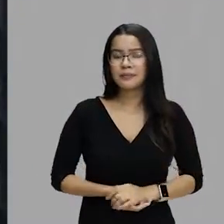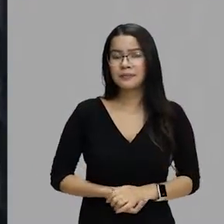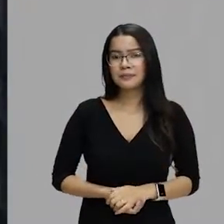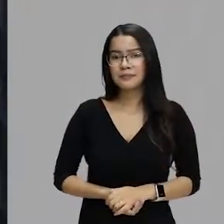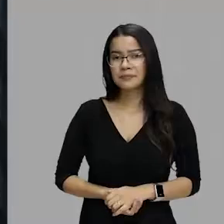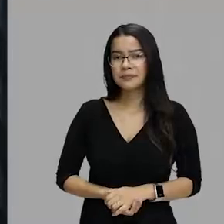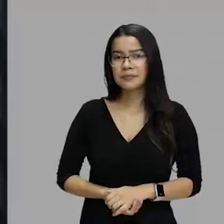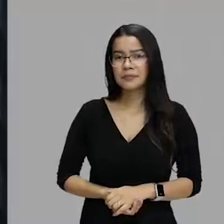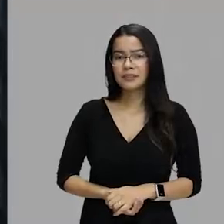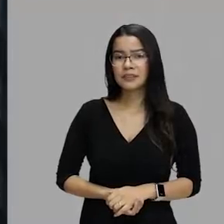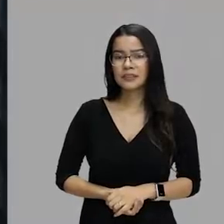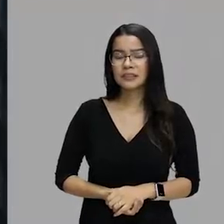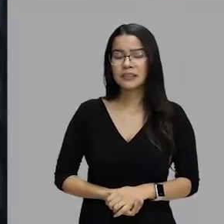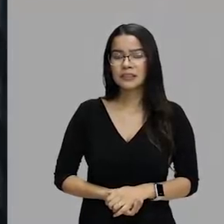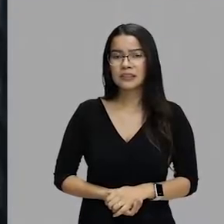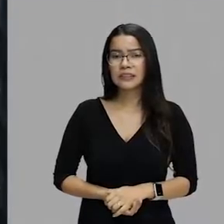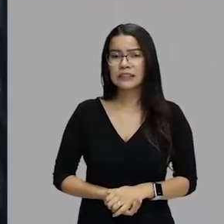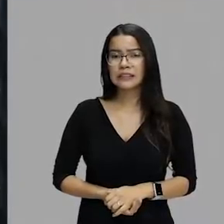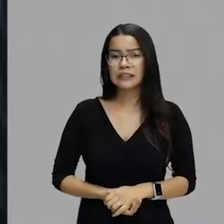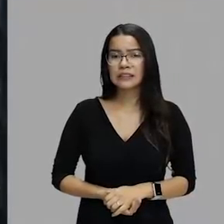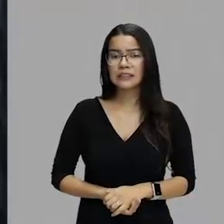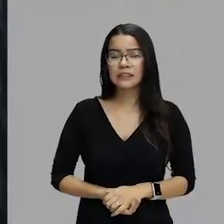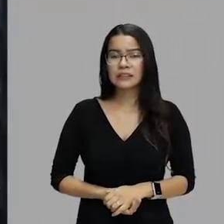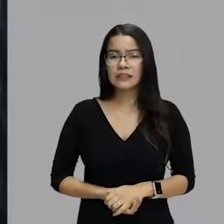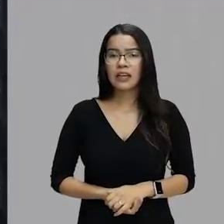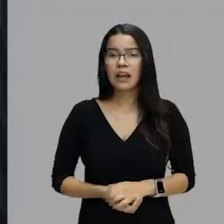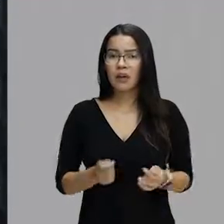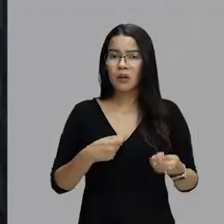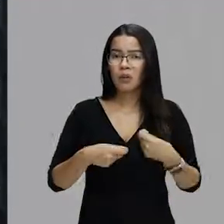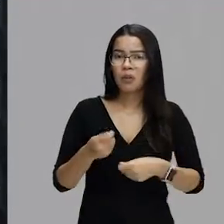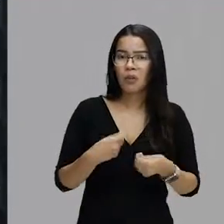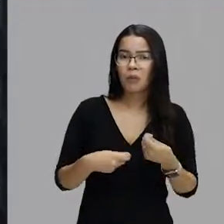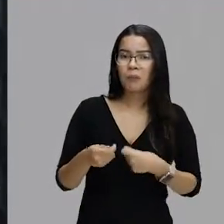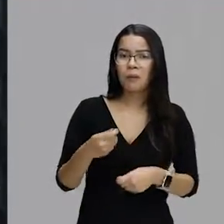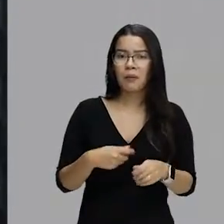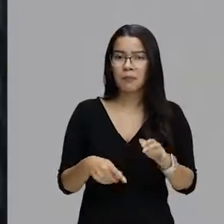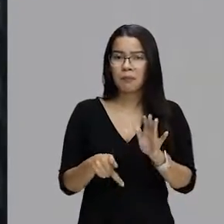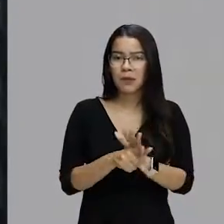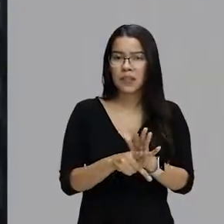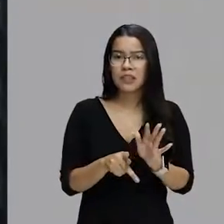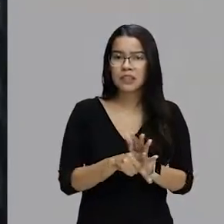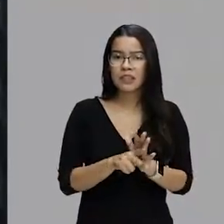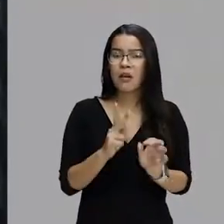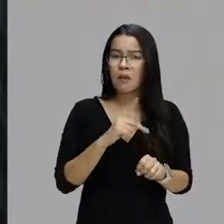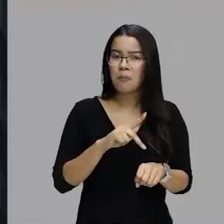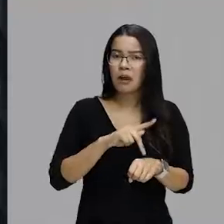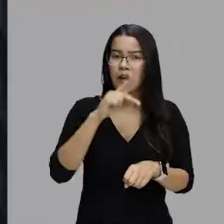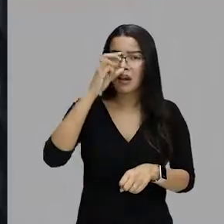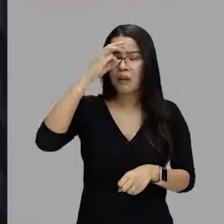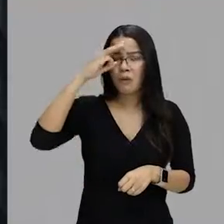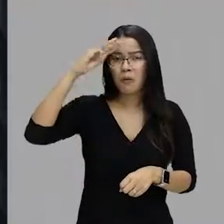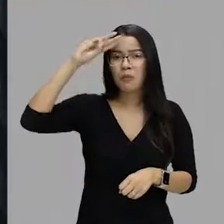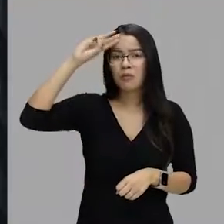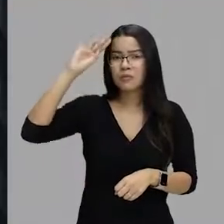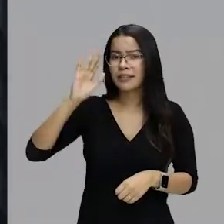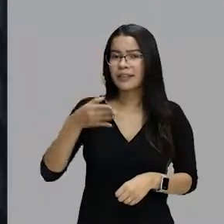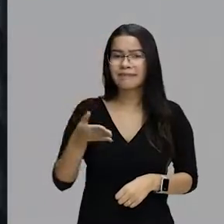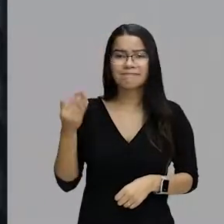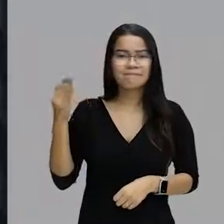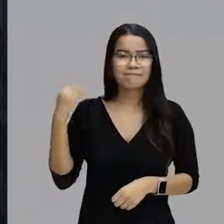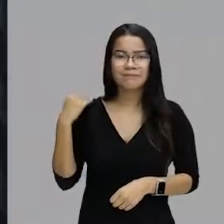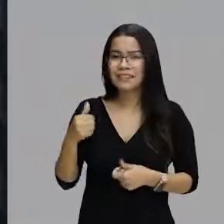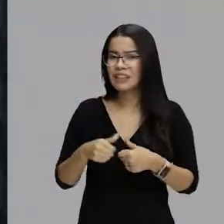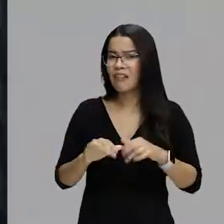certo? A nacionalização da economia. Eles vão nacionalizar, evidentemente, a economia que estava